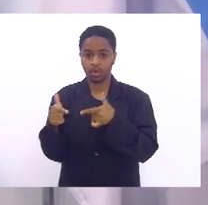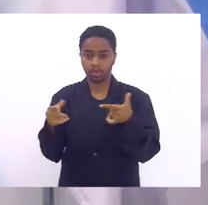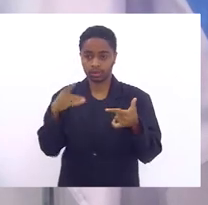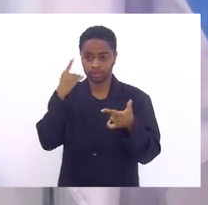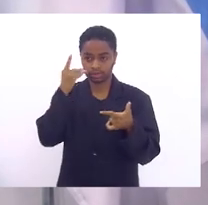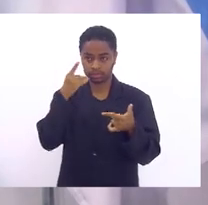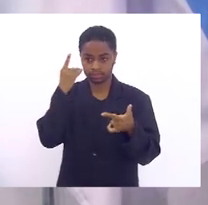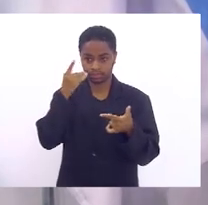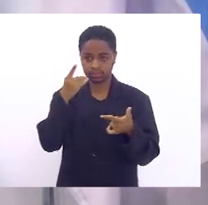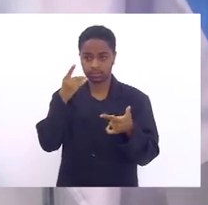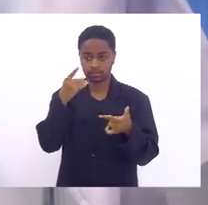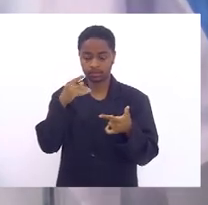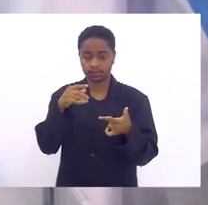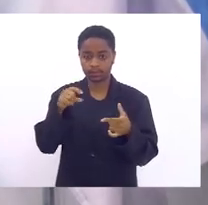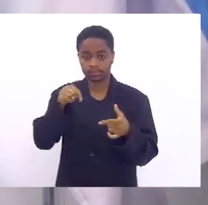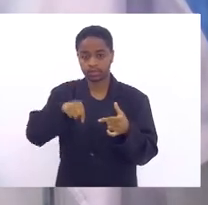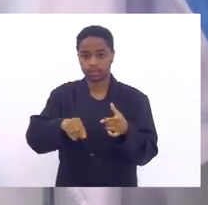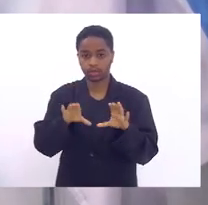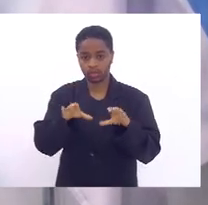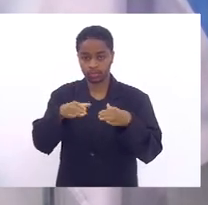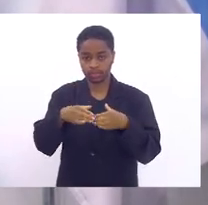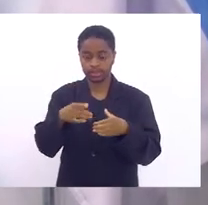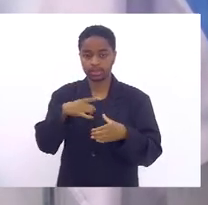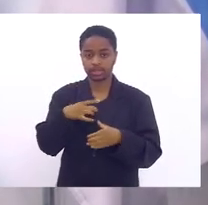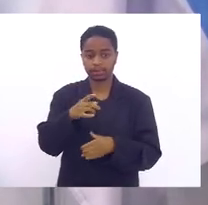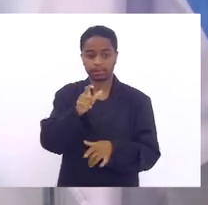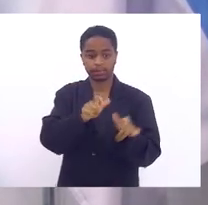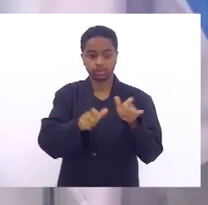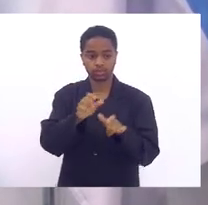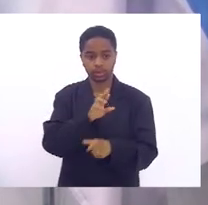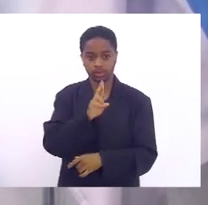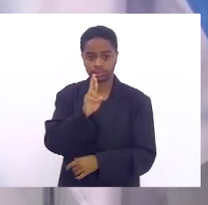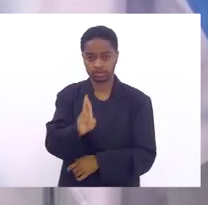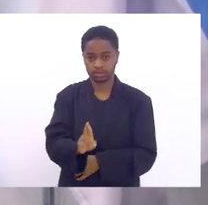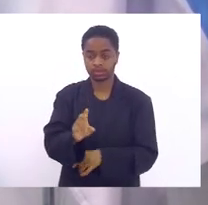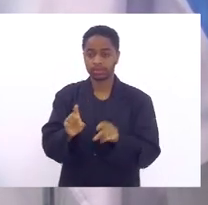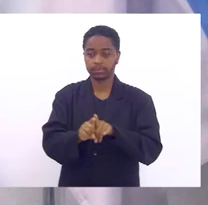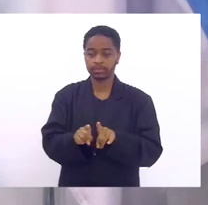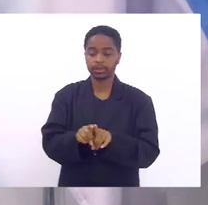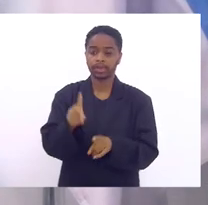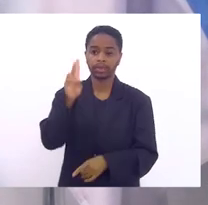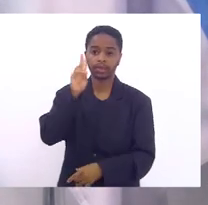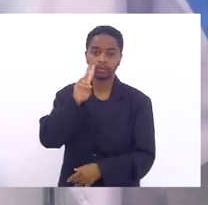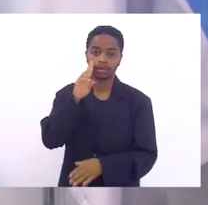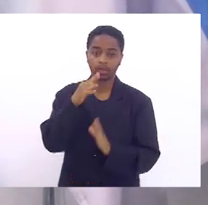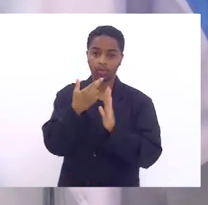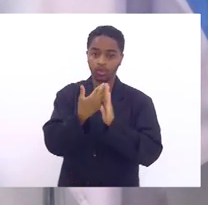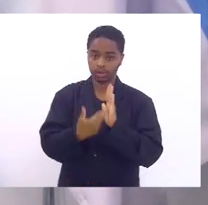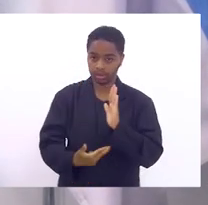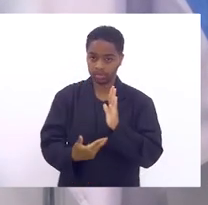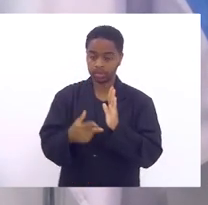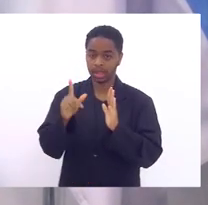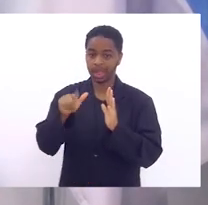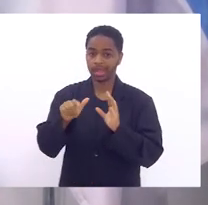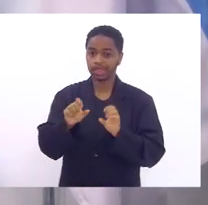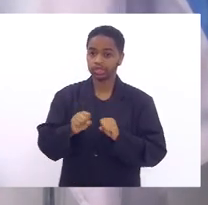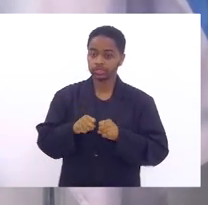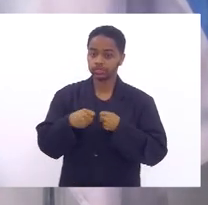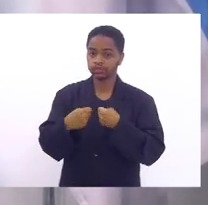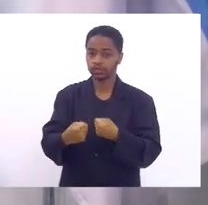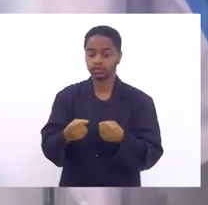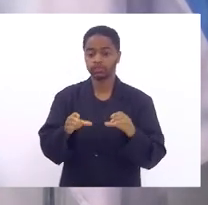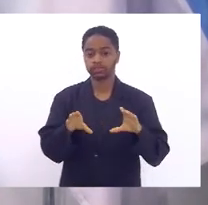e deputadas da comissão estão aqui com representante lembrar que esse é um relatório num esforço coletivo